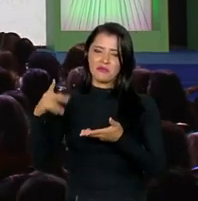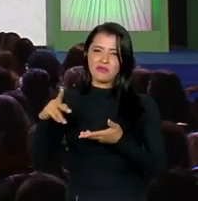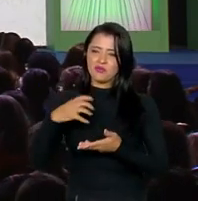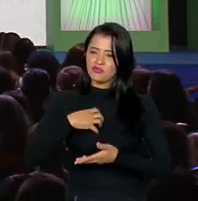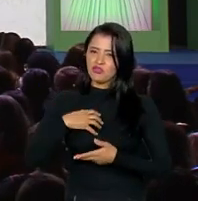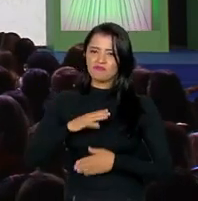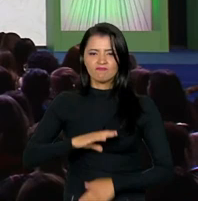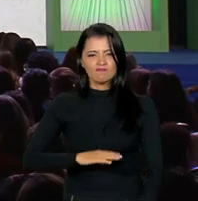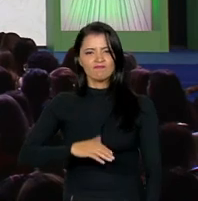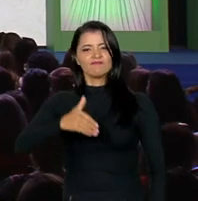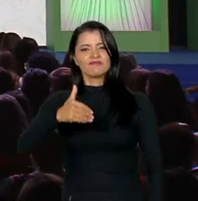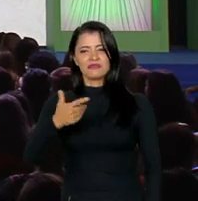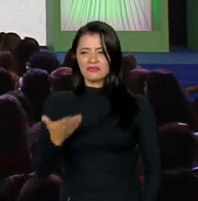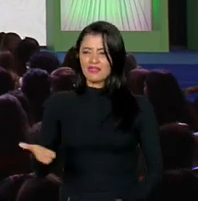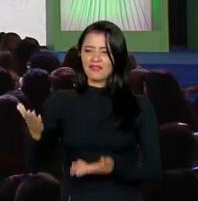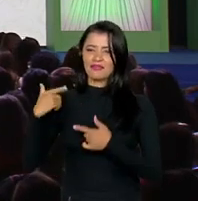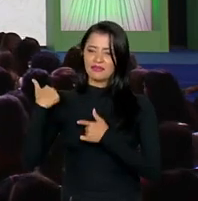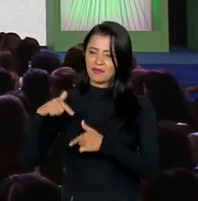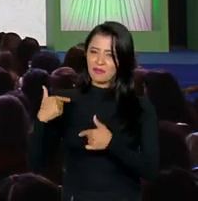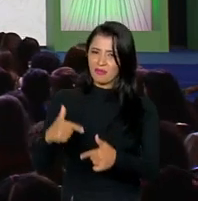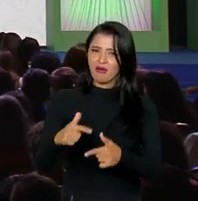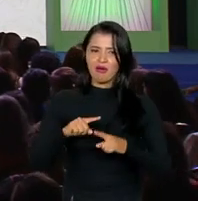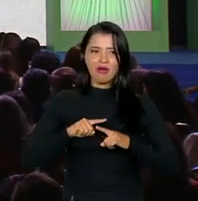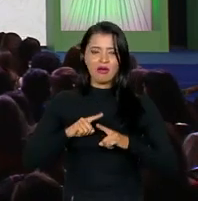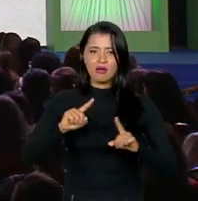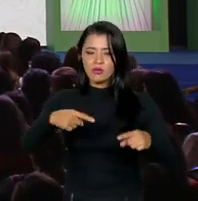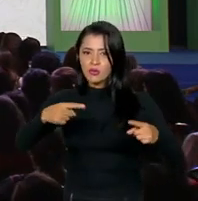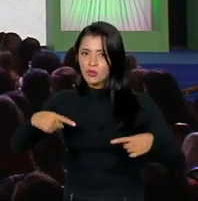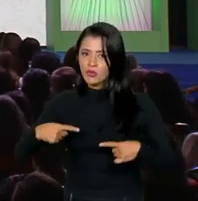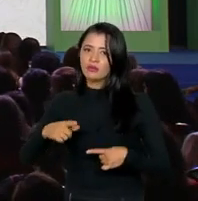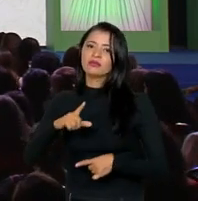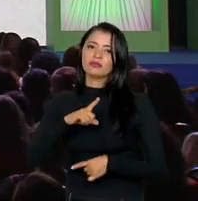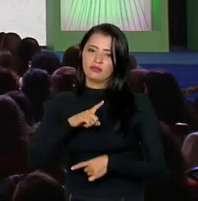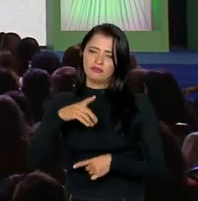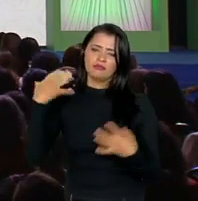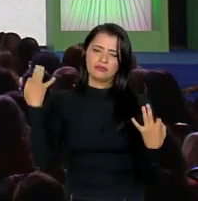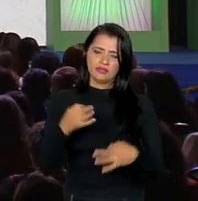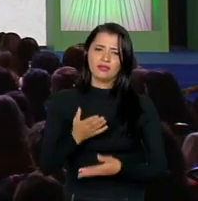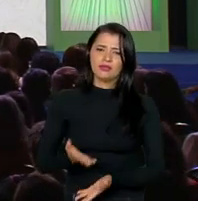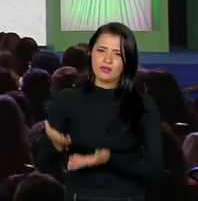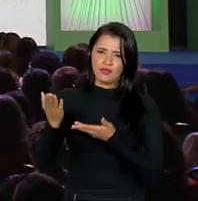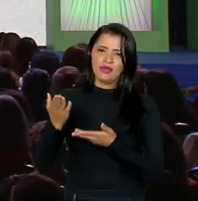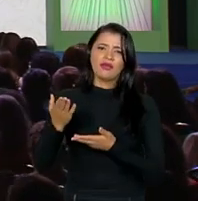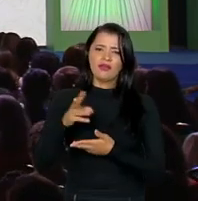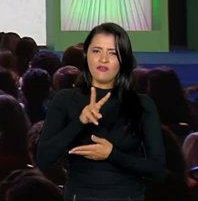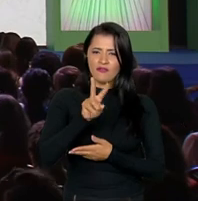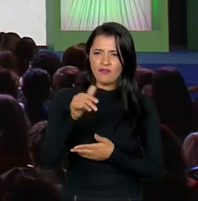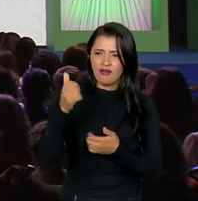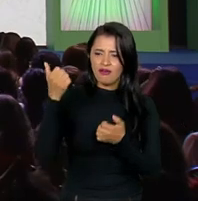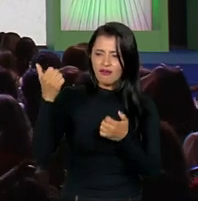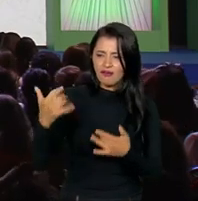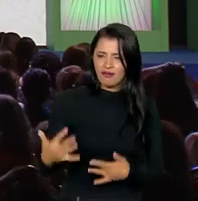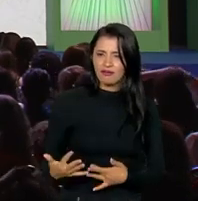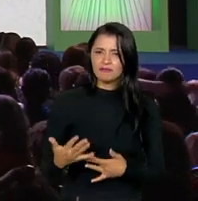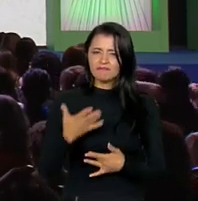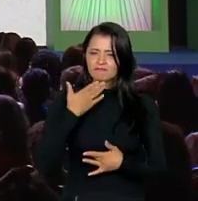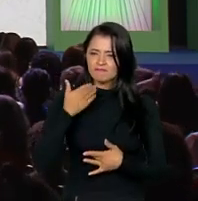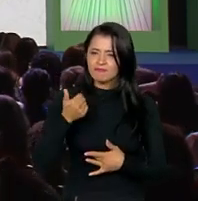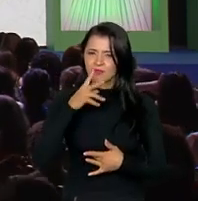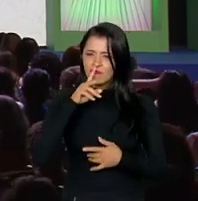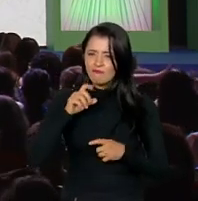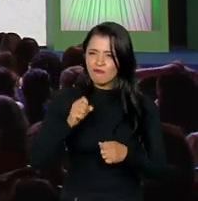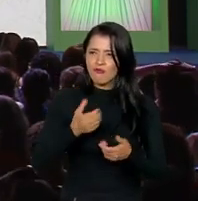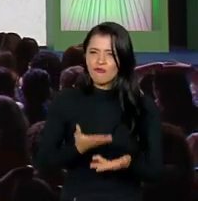forma corajosa com que trabalha, desafios, certamente ela vai colocar com muito mais